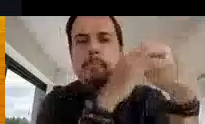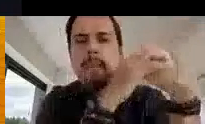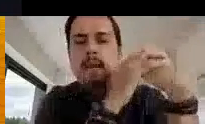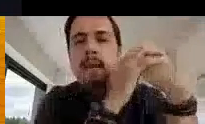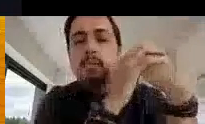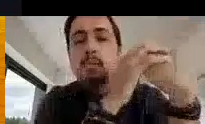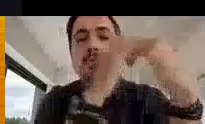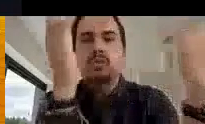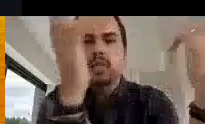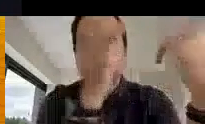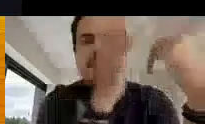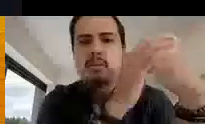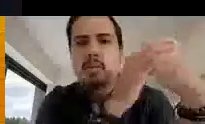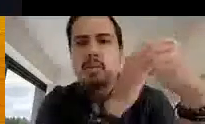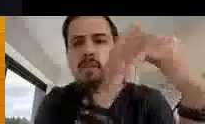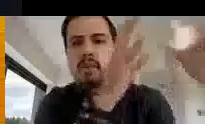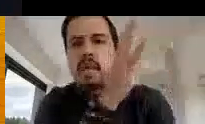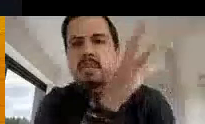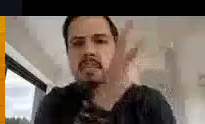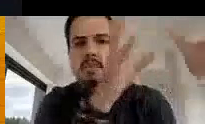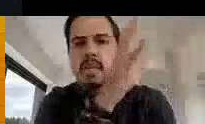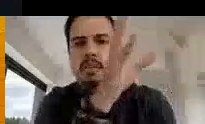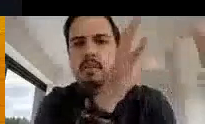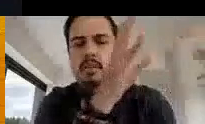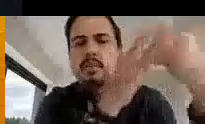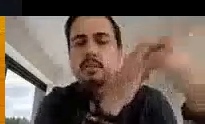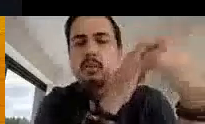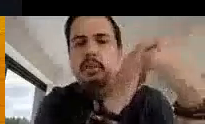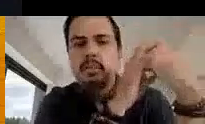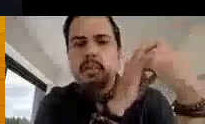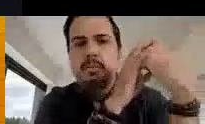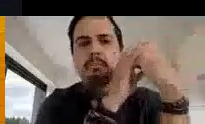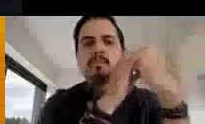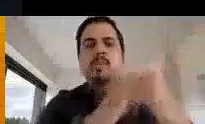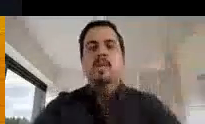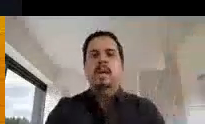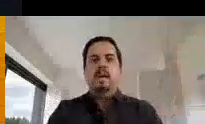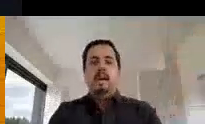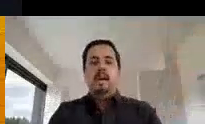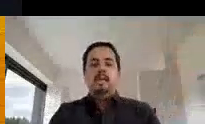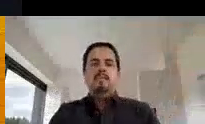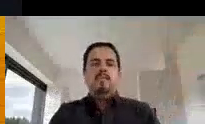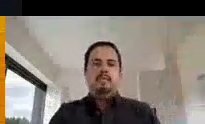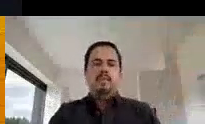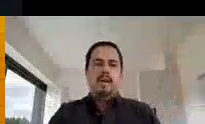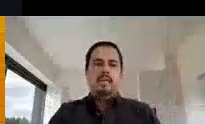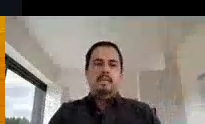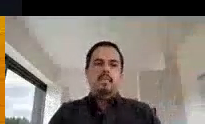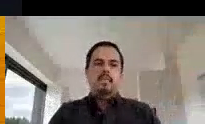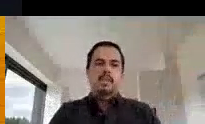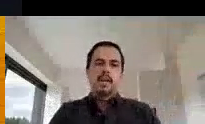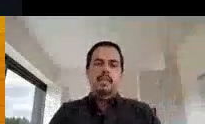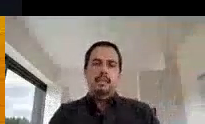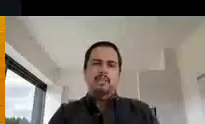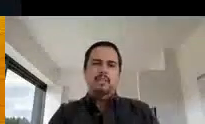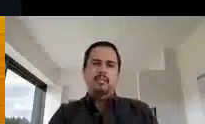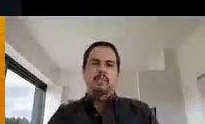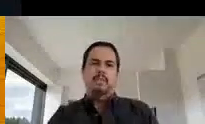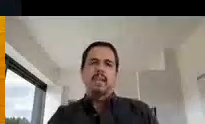seu relacionamento, o seu custo de aquisição de cliente. Então, esses são indicadores que você começa a medir. Ah, e você